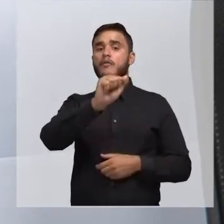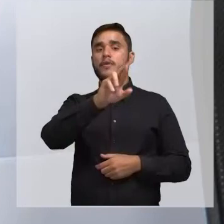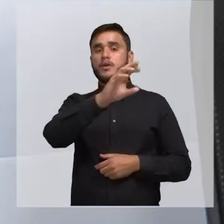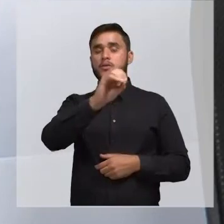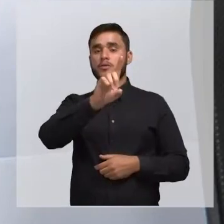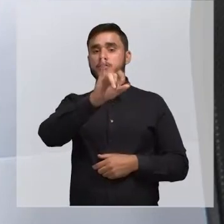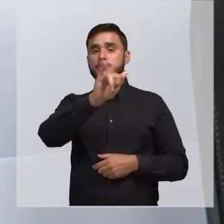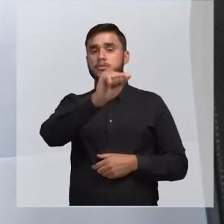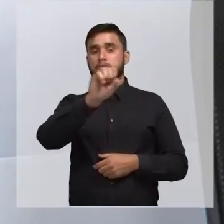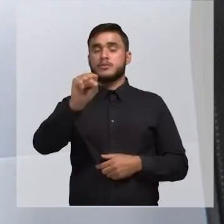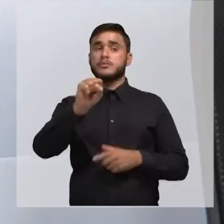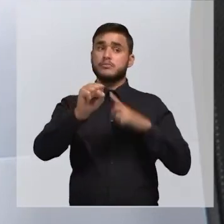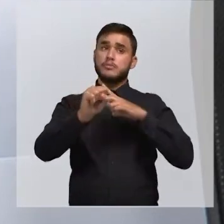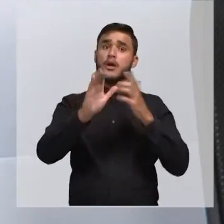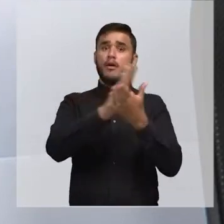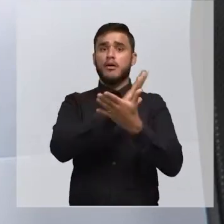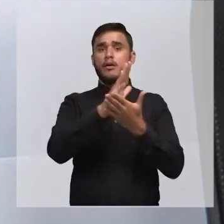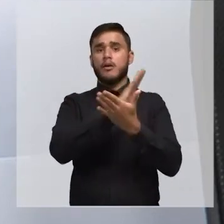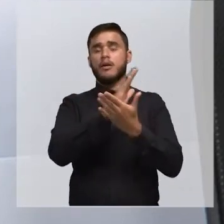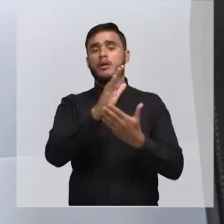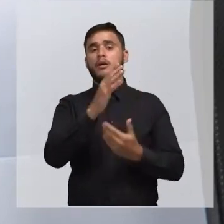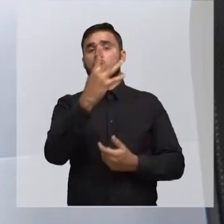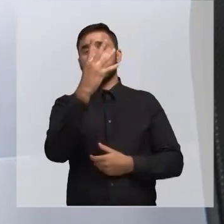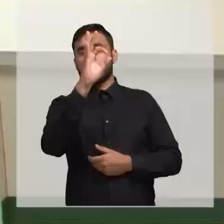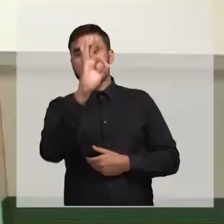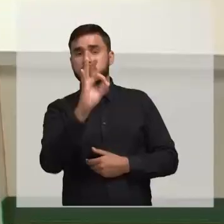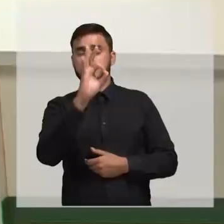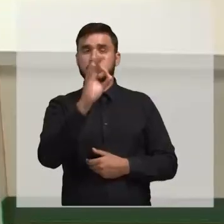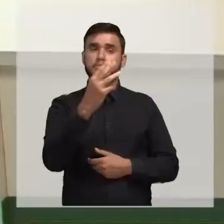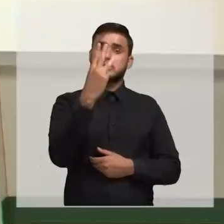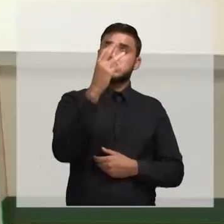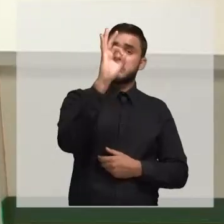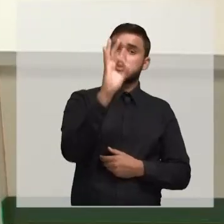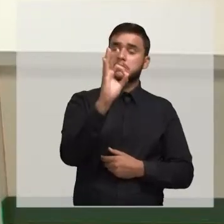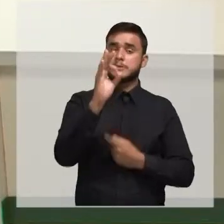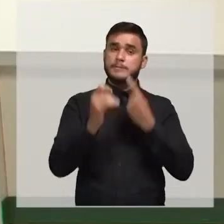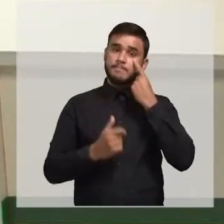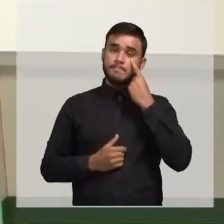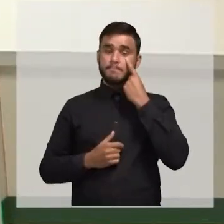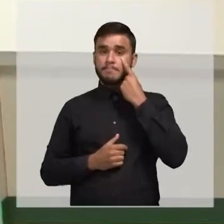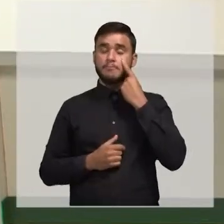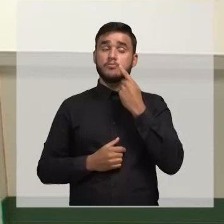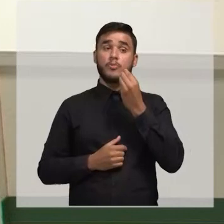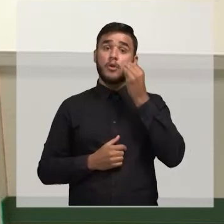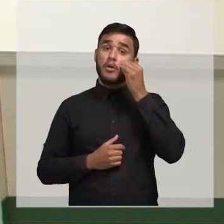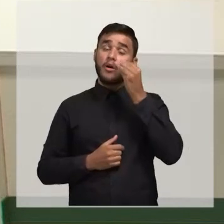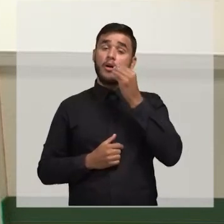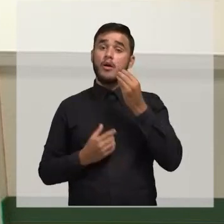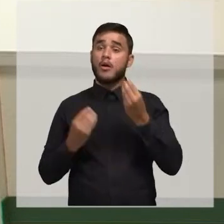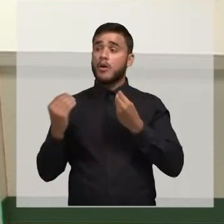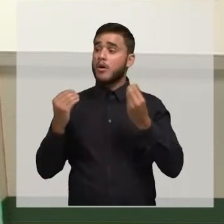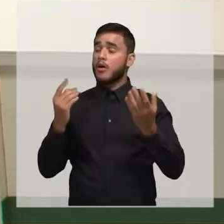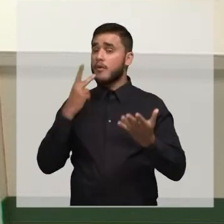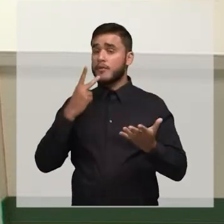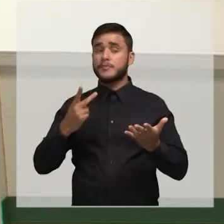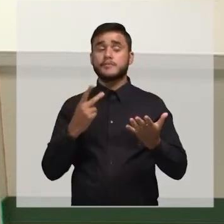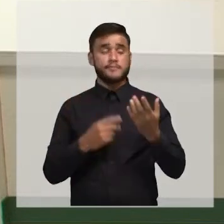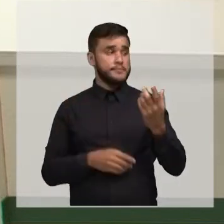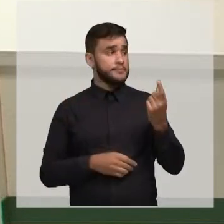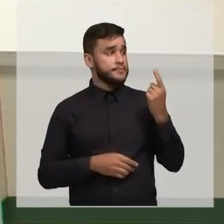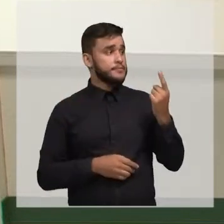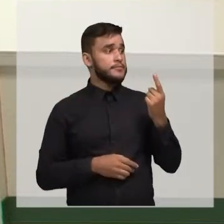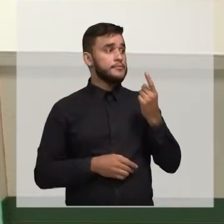3, 4% que o ajudaria. Mas aí o papel que o cara estava querendo dizer é aí, né? Não